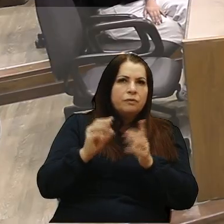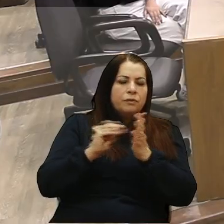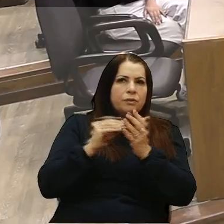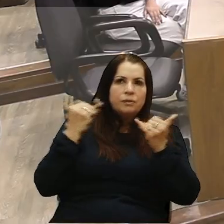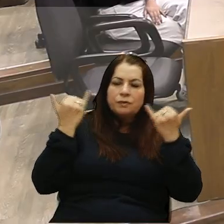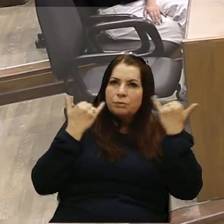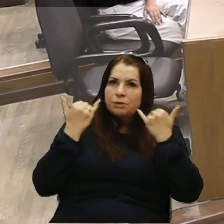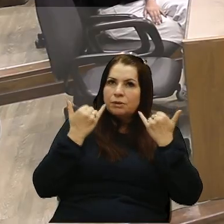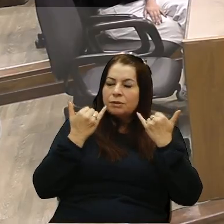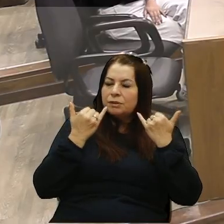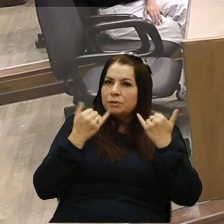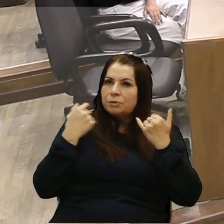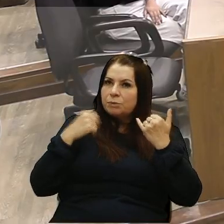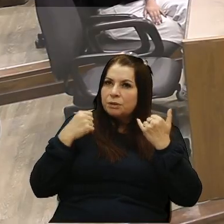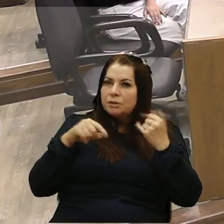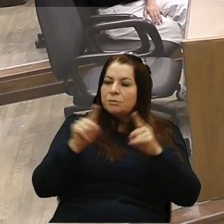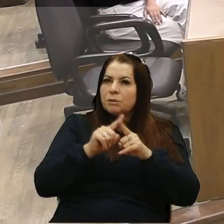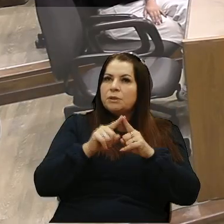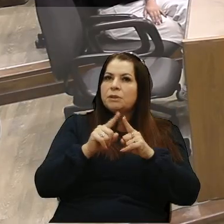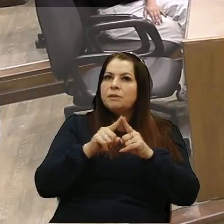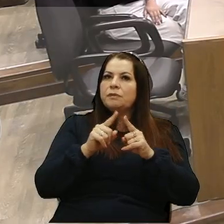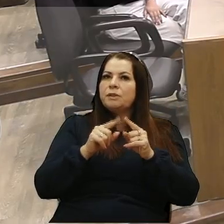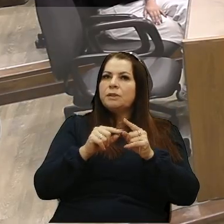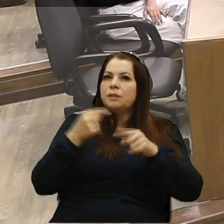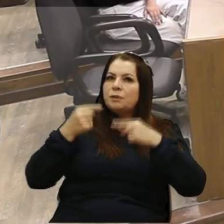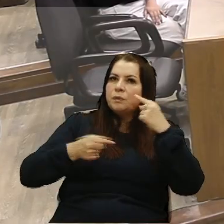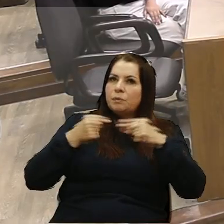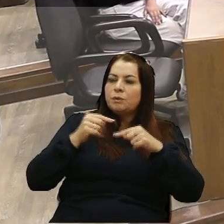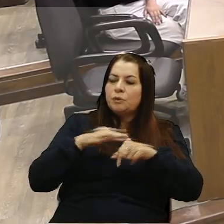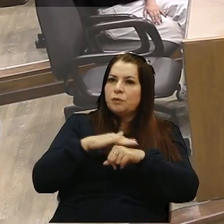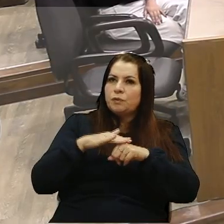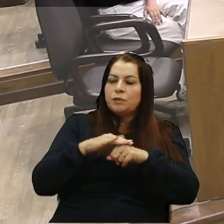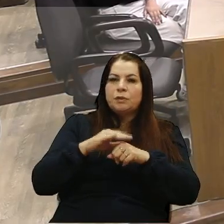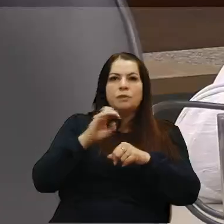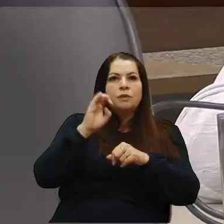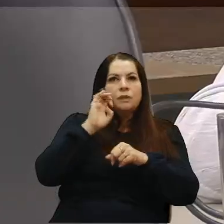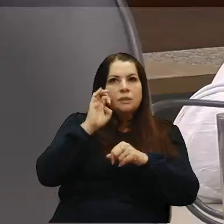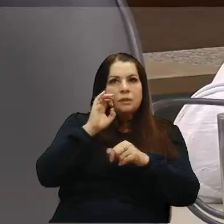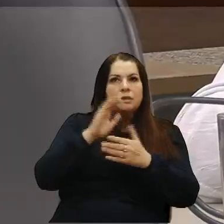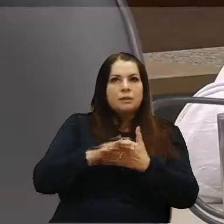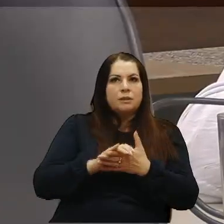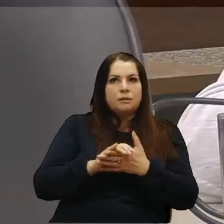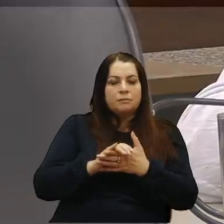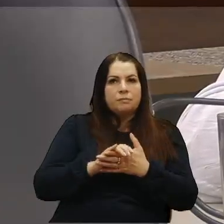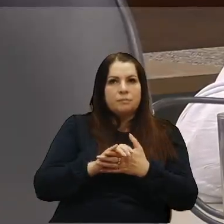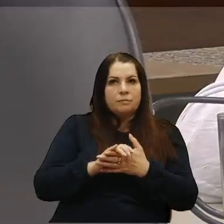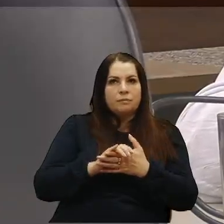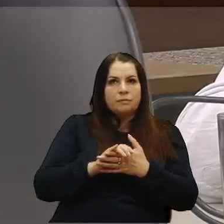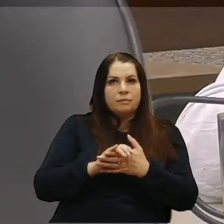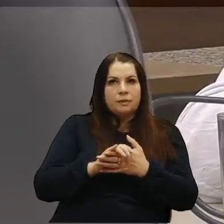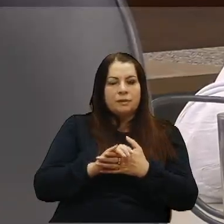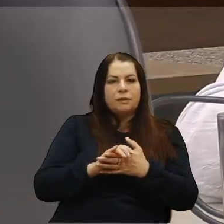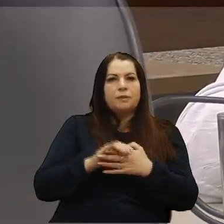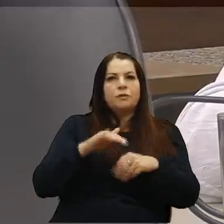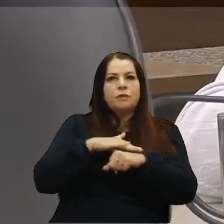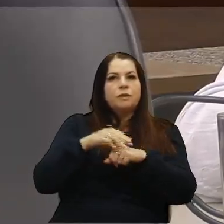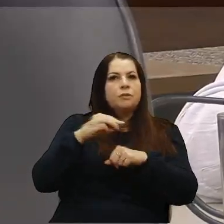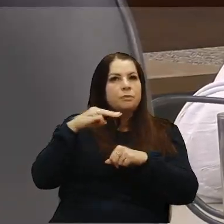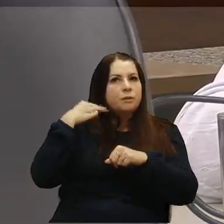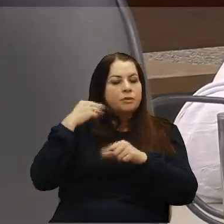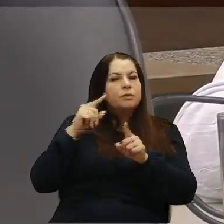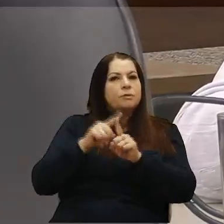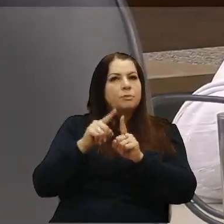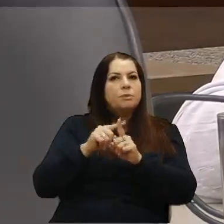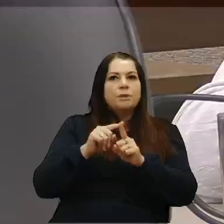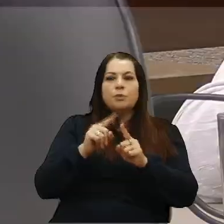desinformação. Nós precisamos fazer um combate significativo. Eu conversei com a vereadora Estela, estou sentado aqui porque tenho o objetivo de conversar com a vereadora Marisol.